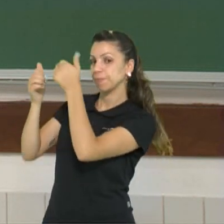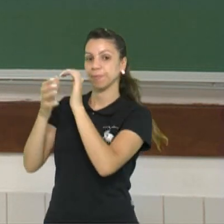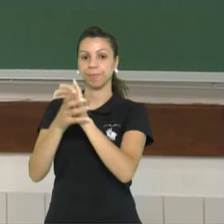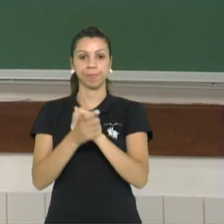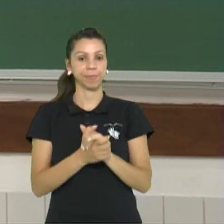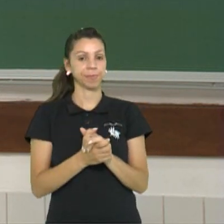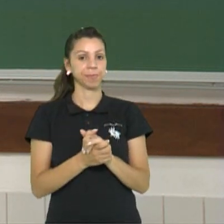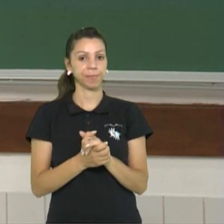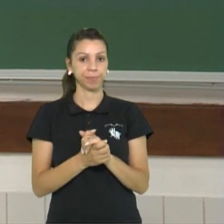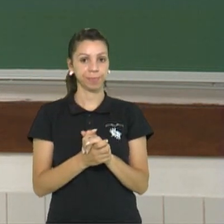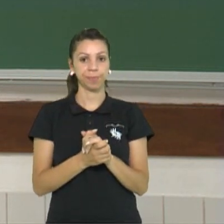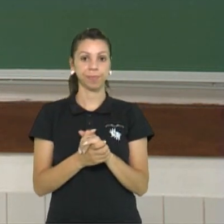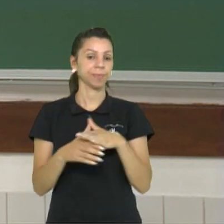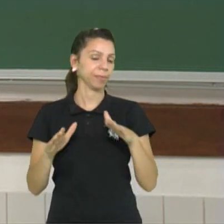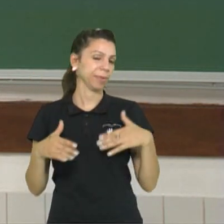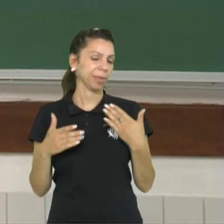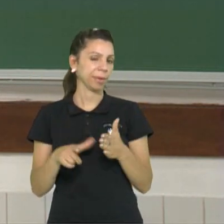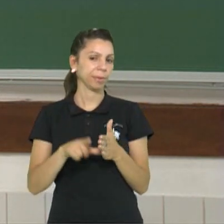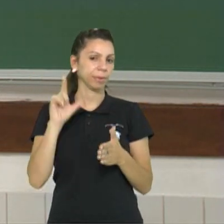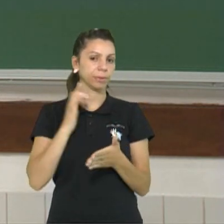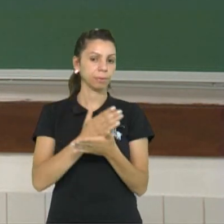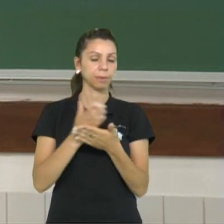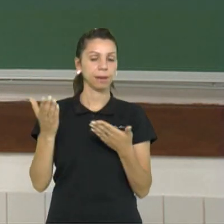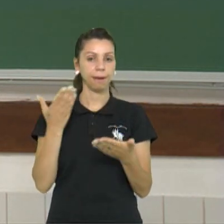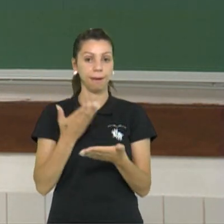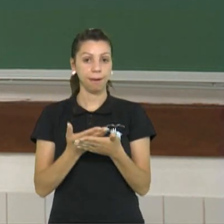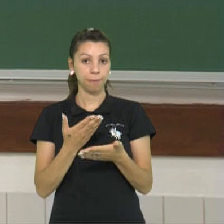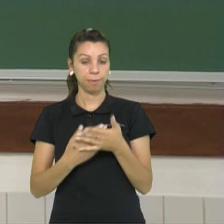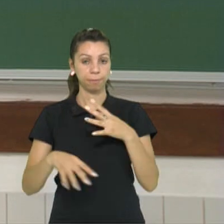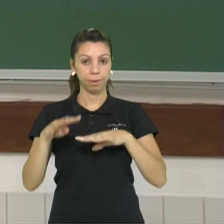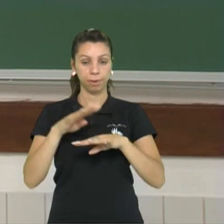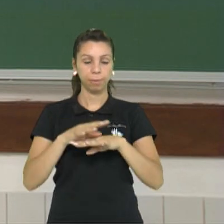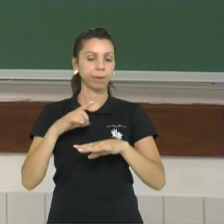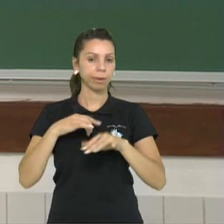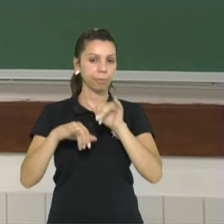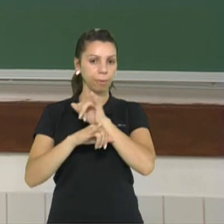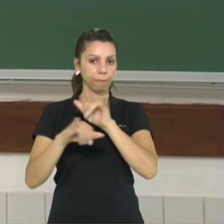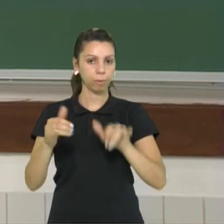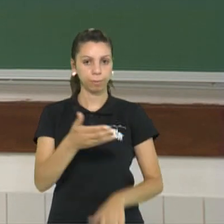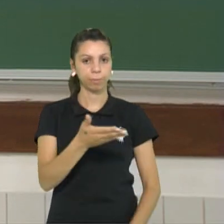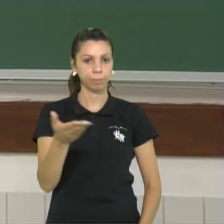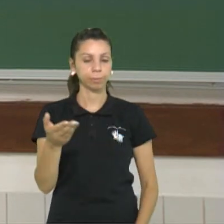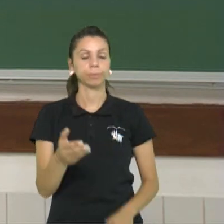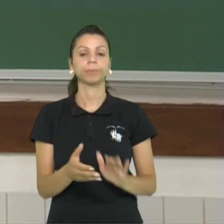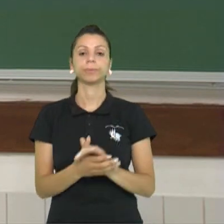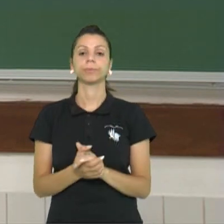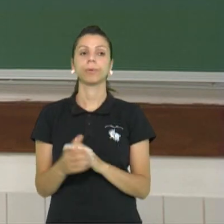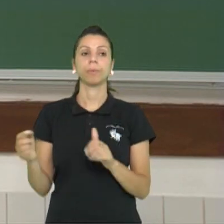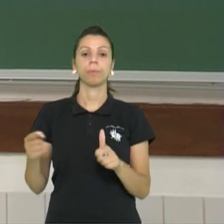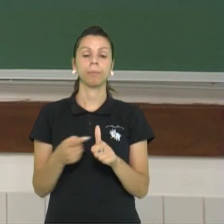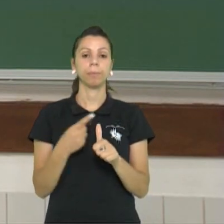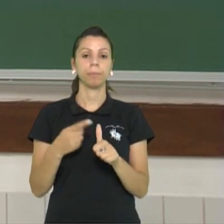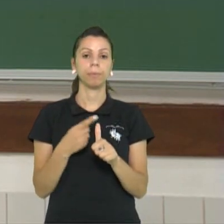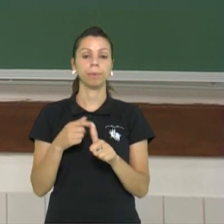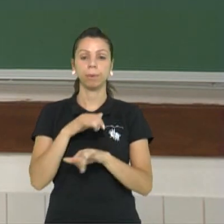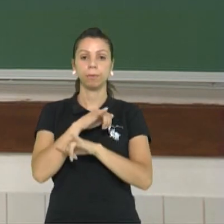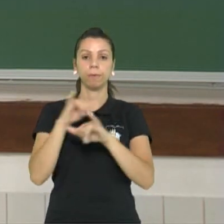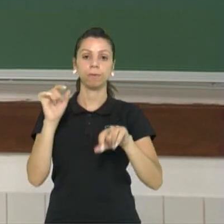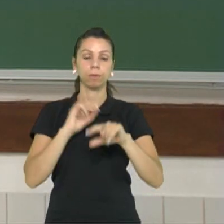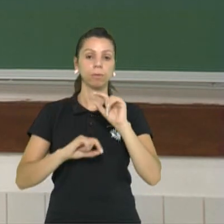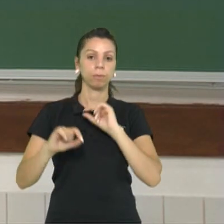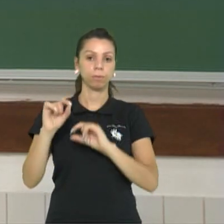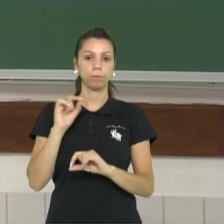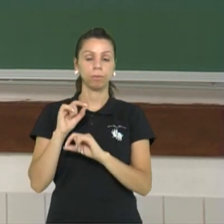Certinho? Antes de iniciarmos a nossa aula de matemática, eu tenho alguns recadinhos para vocês. Primeiro recado,